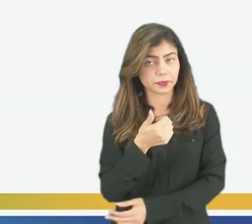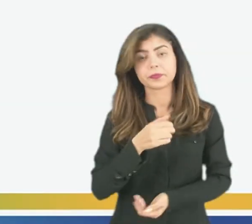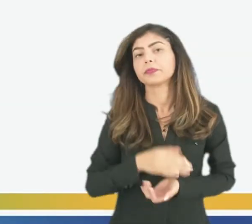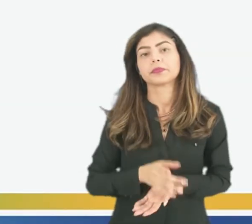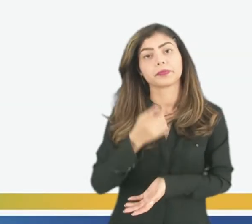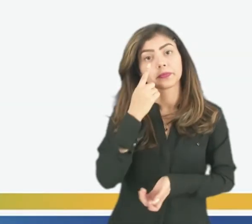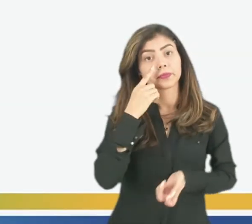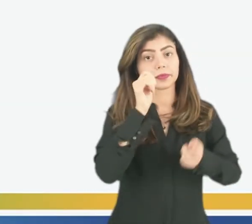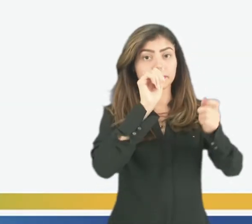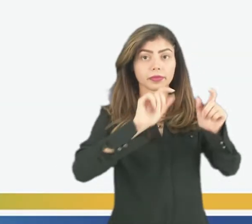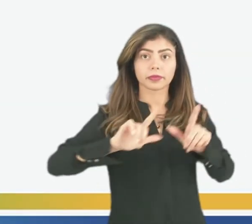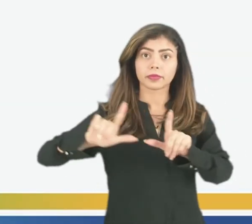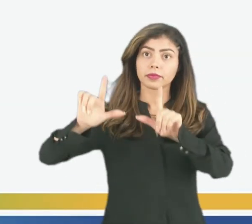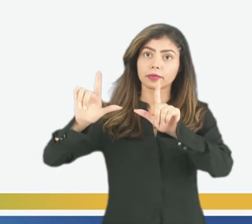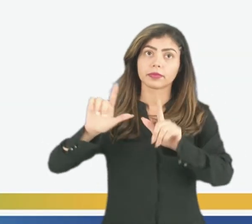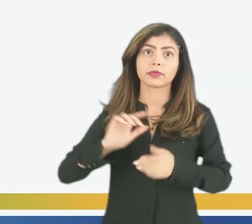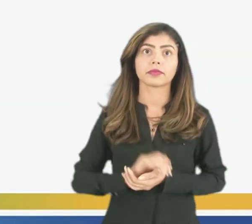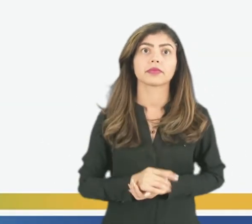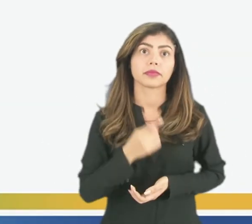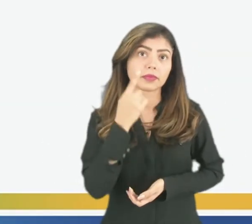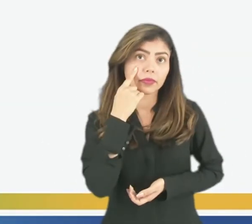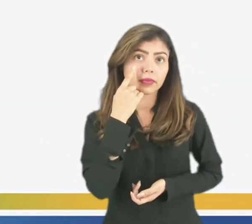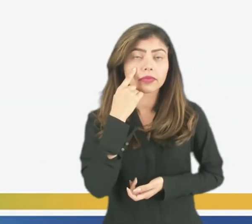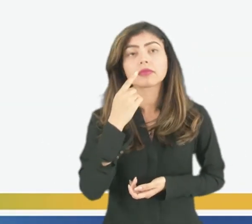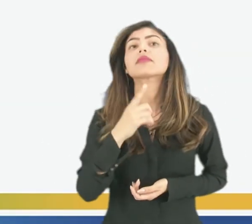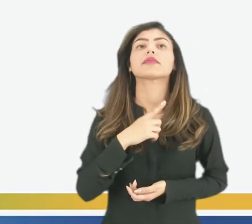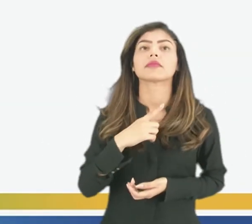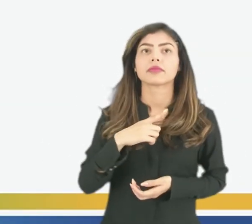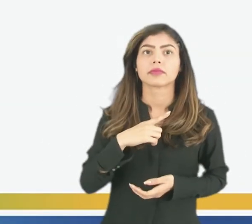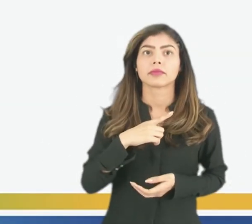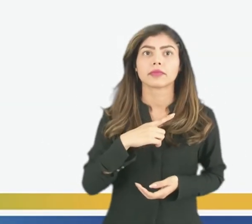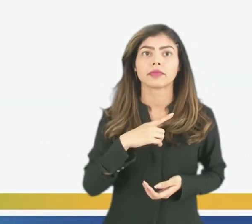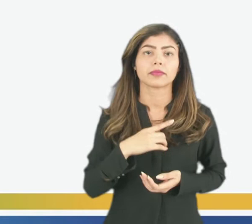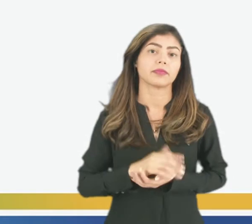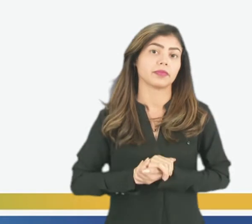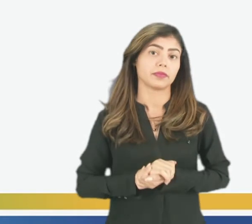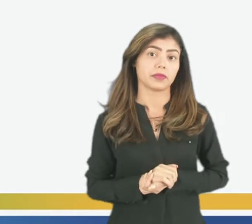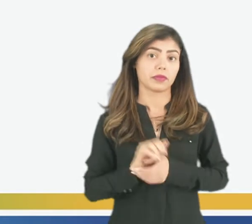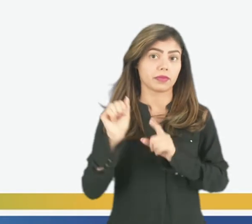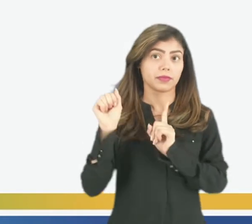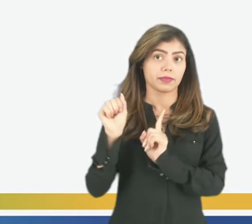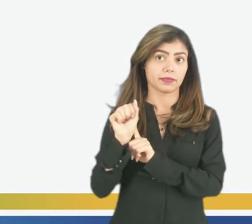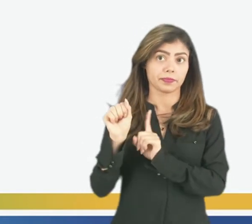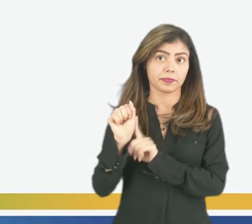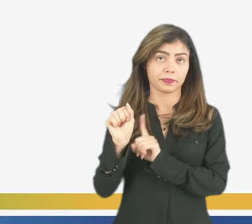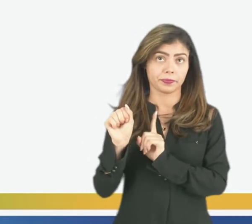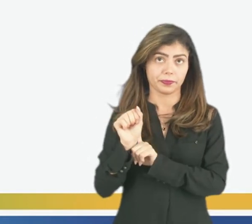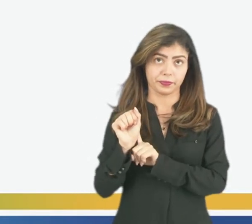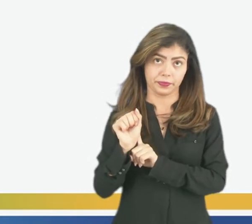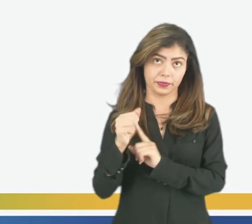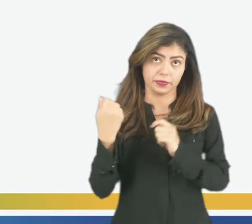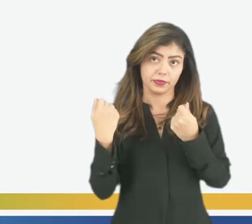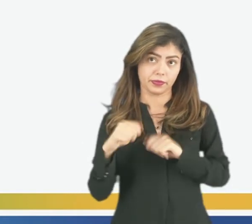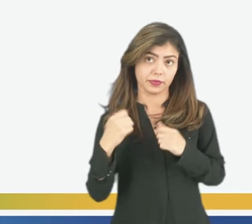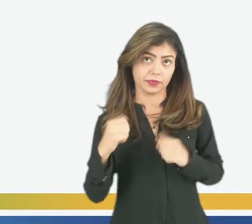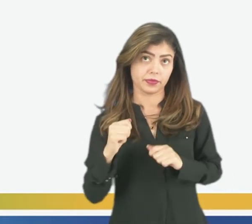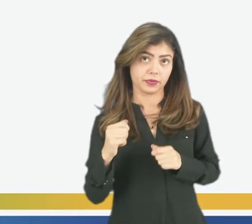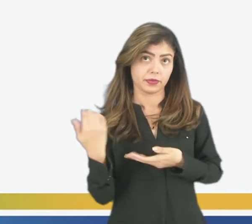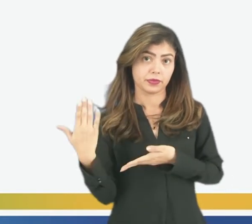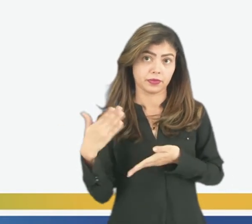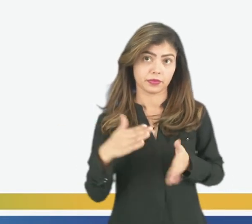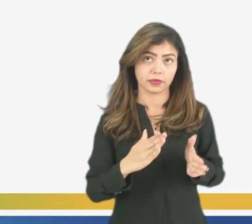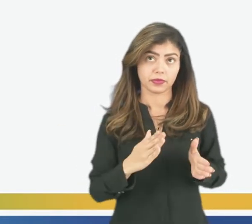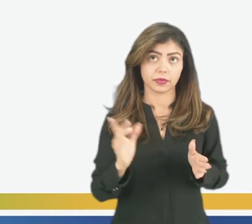comigo aqui no slide. Olha só, nós temos um carrinho no ponto A. Ele precisa